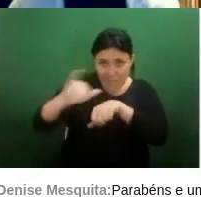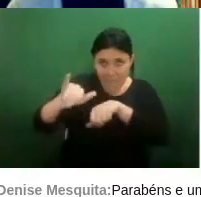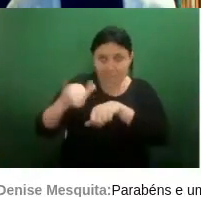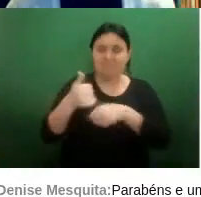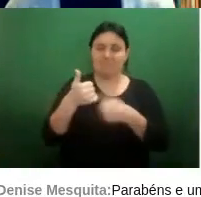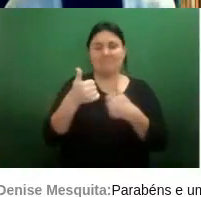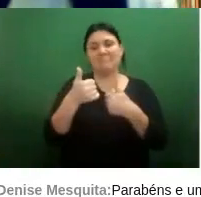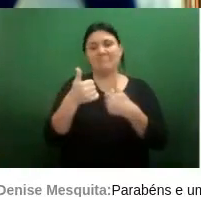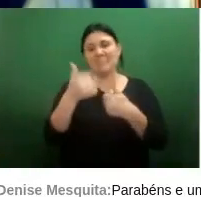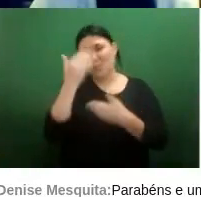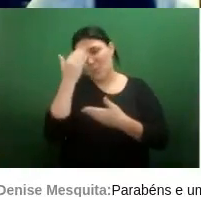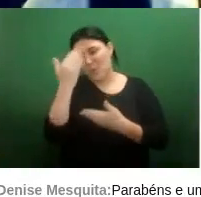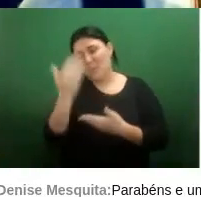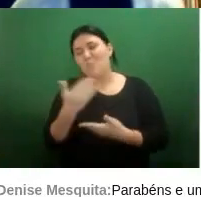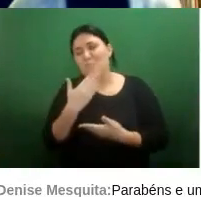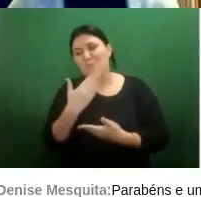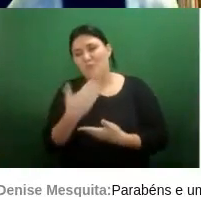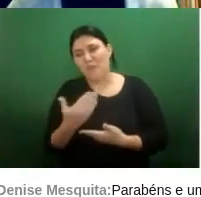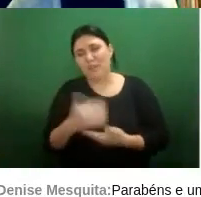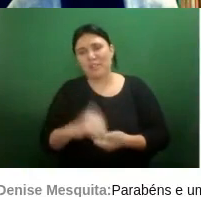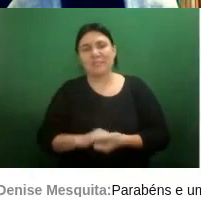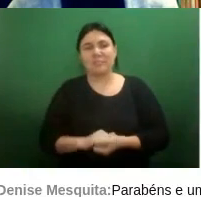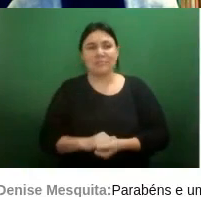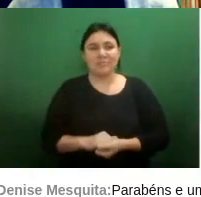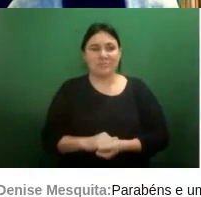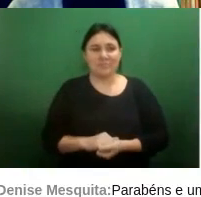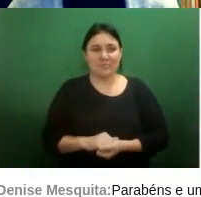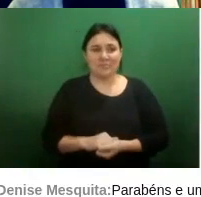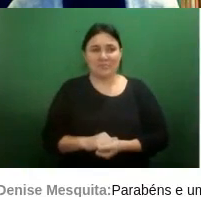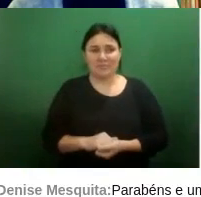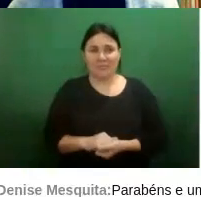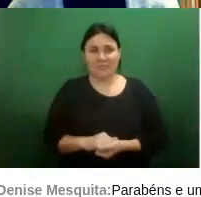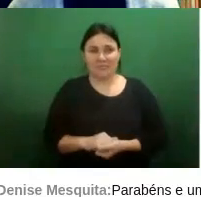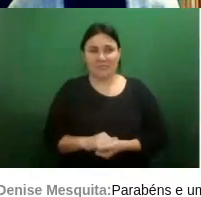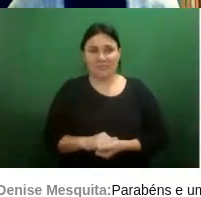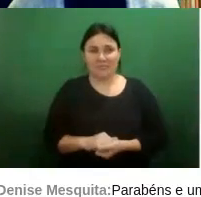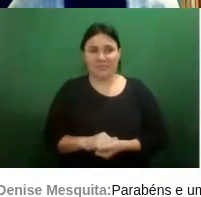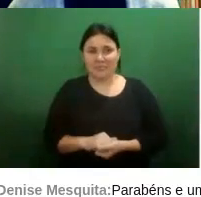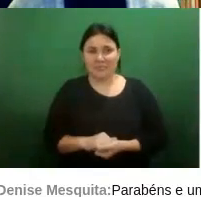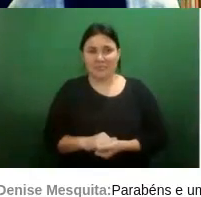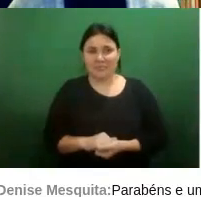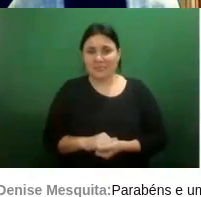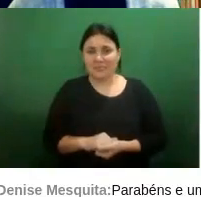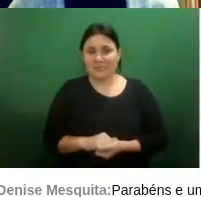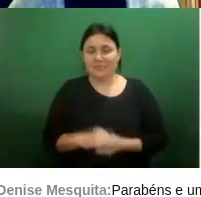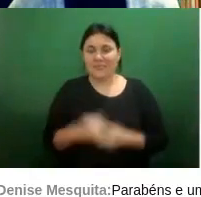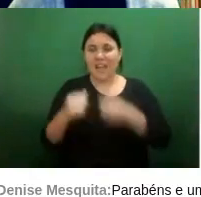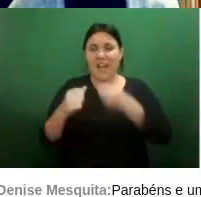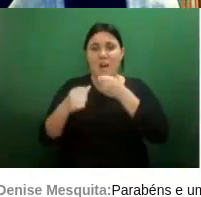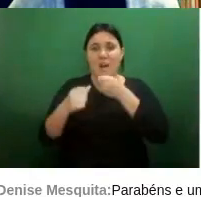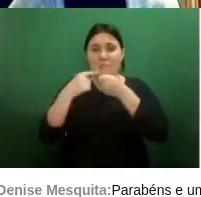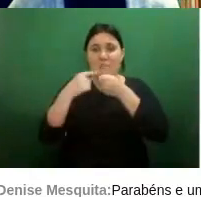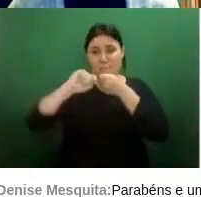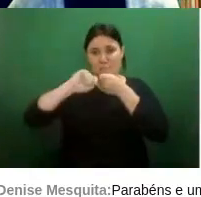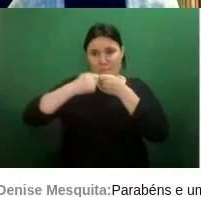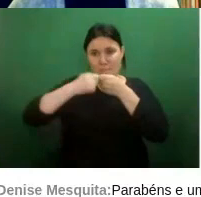favor, professora, para a gente ficar com a né? professora Francisca Miquelon Então, aqui. eu vou fechar o meu microfone.